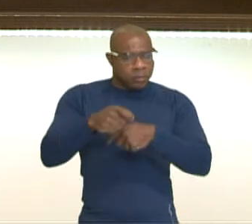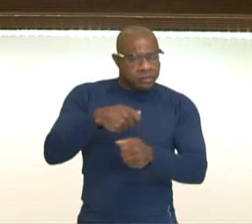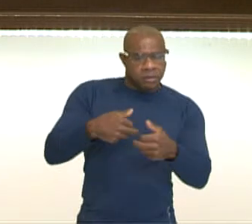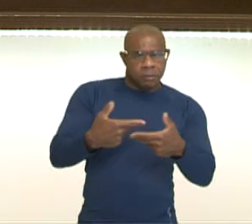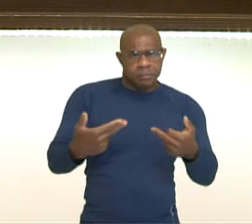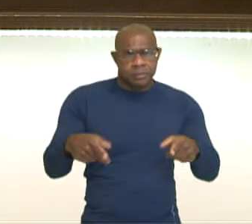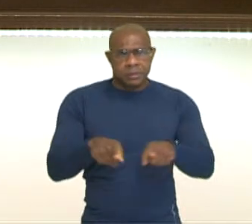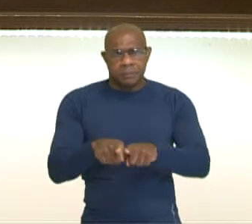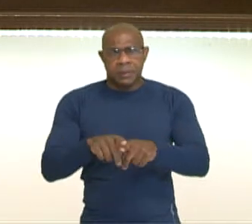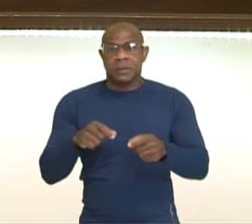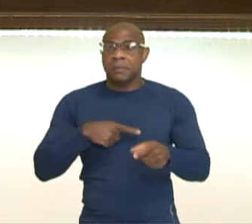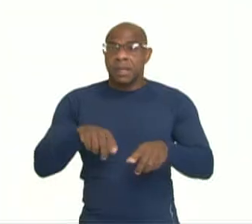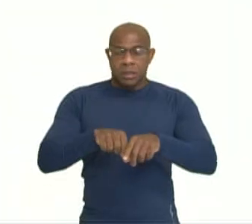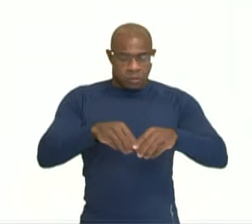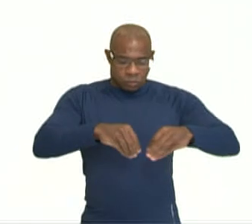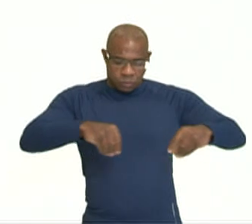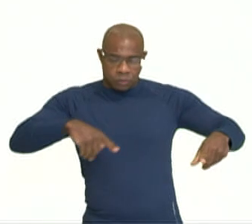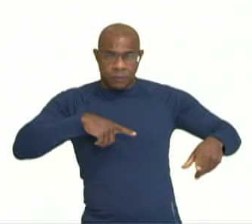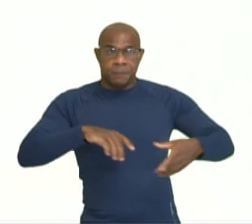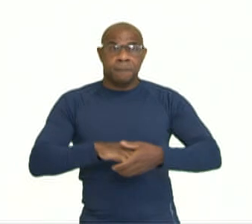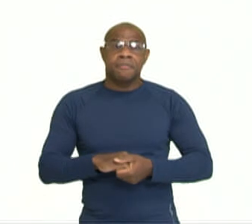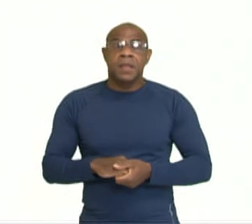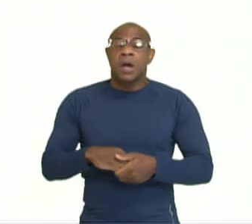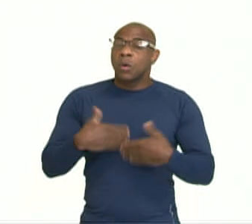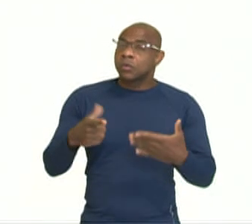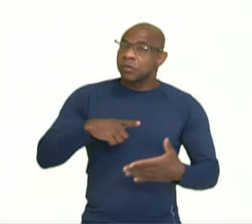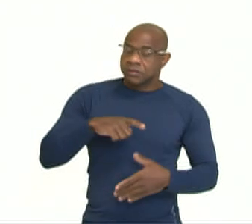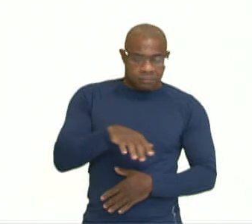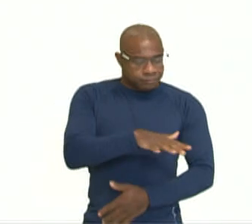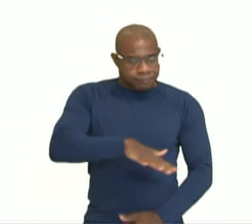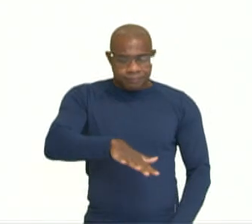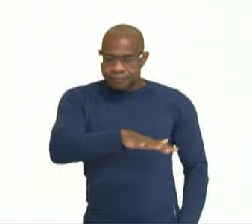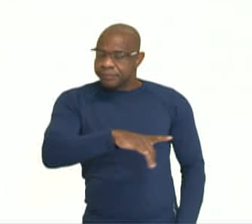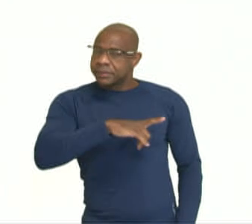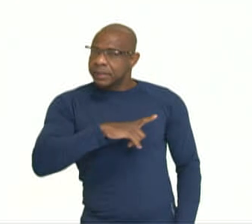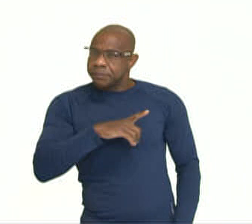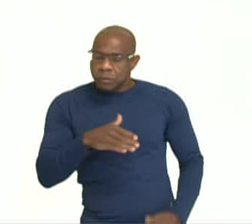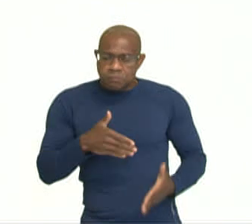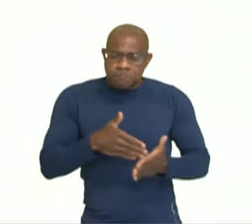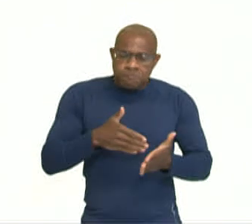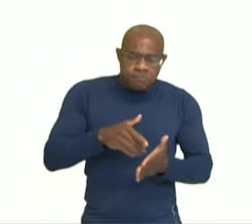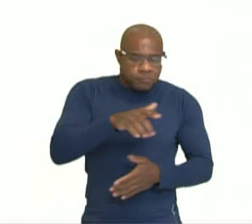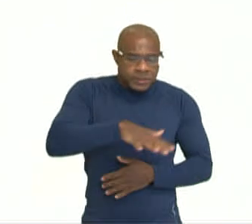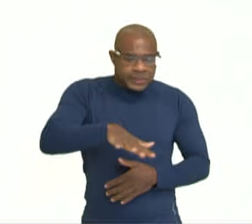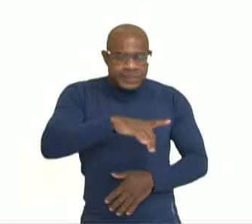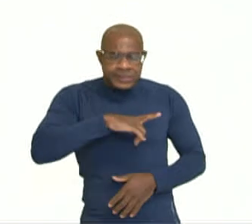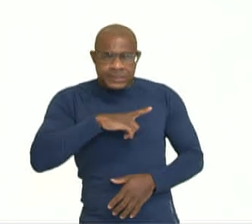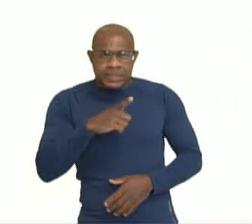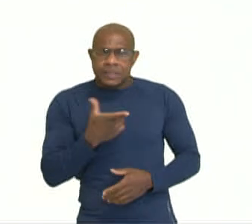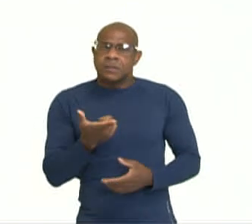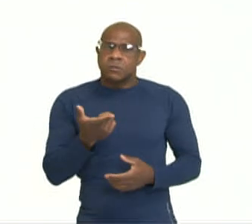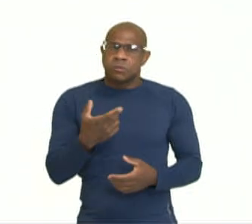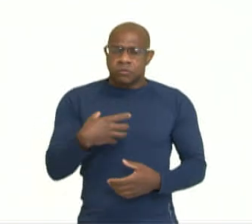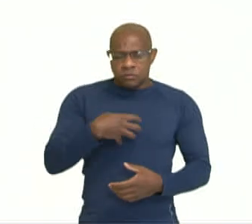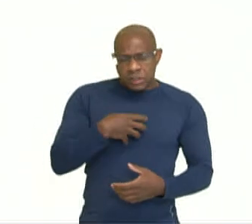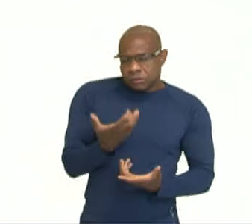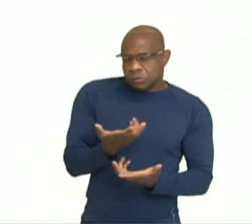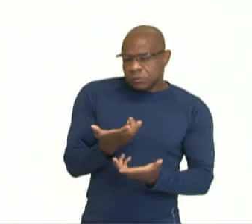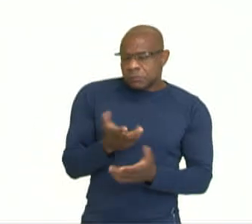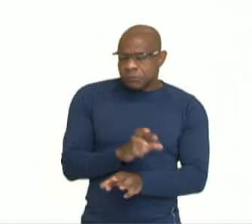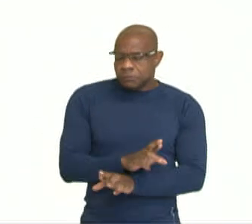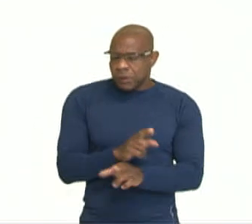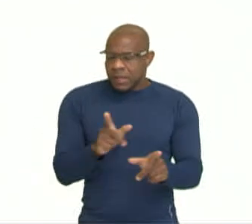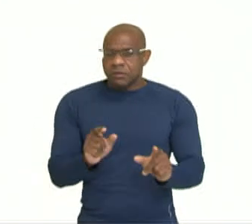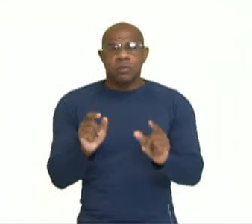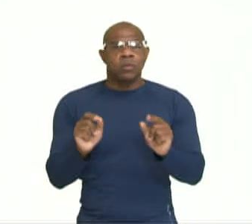e ainda sobre subsolo. Quando detemos uma área e delimitamos este ambiente de uma maneira bem